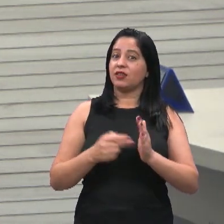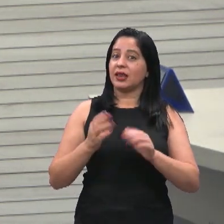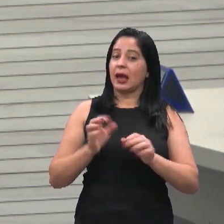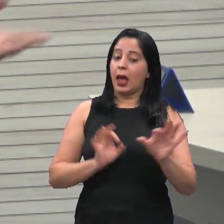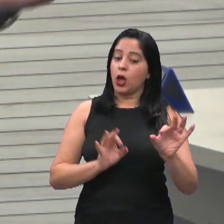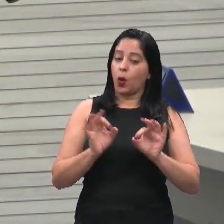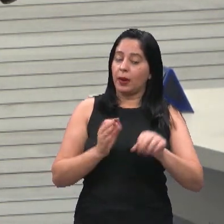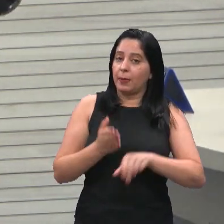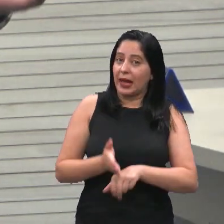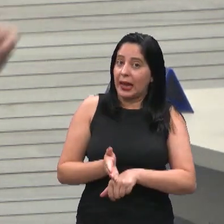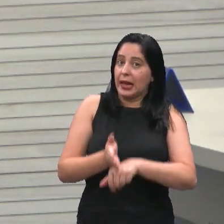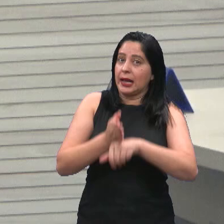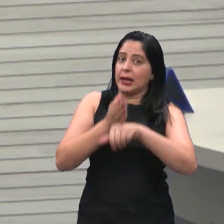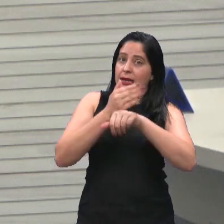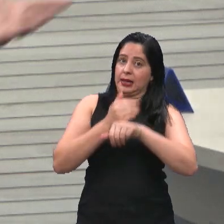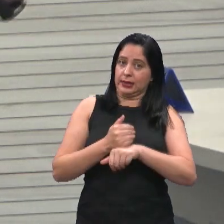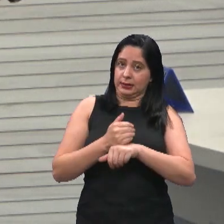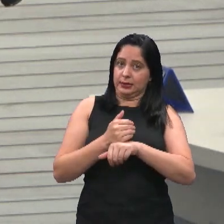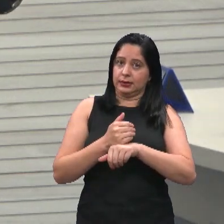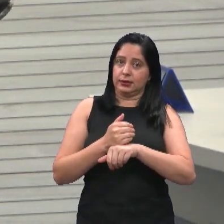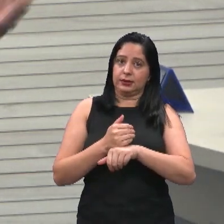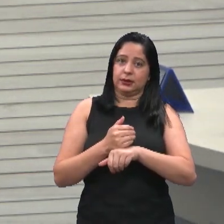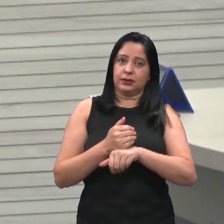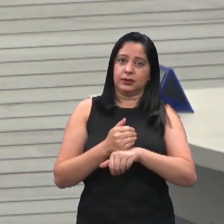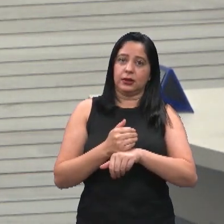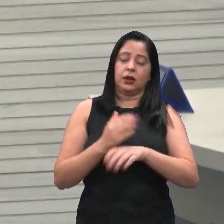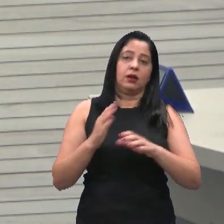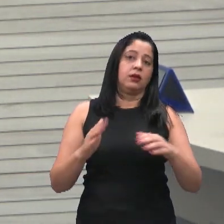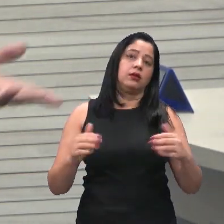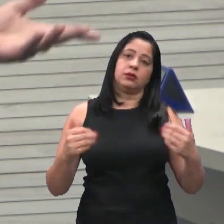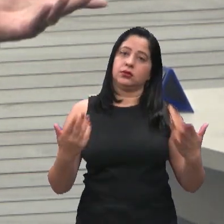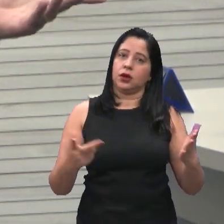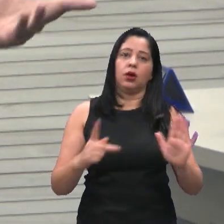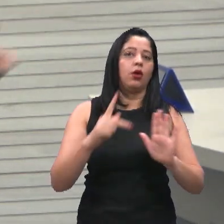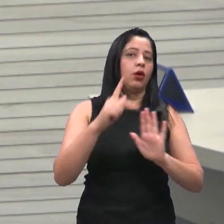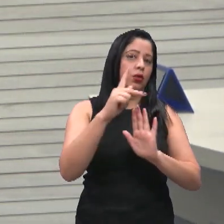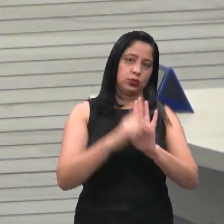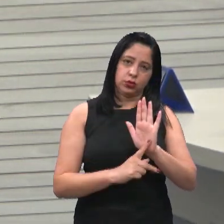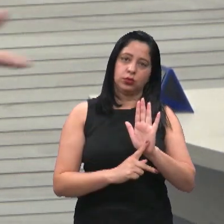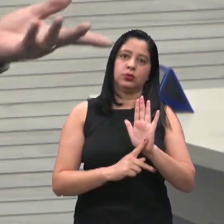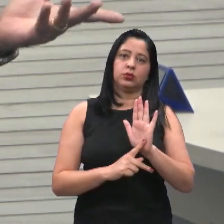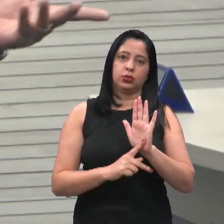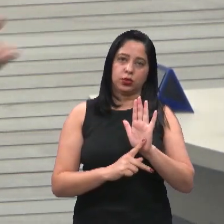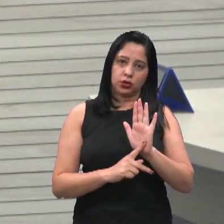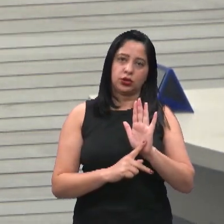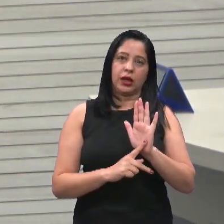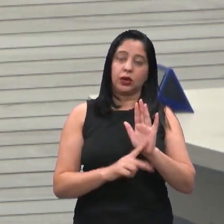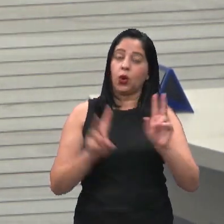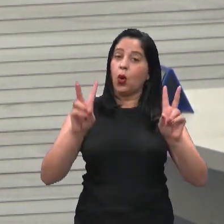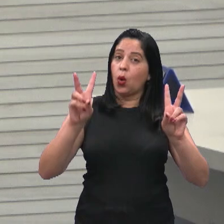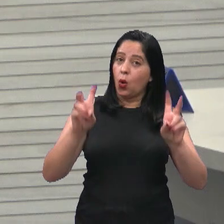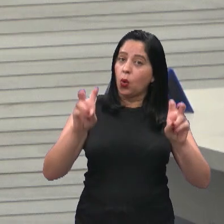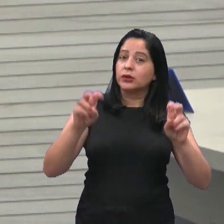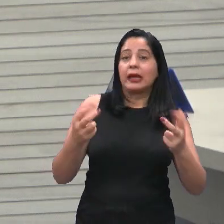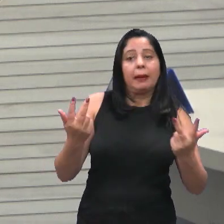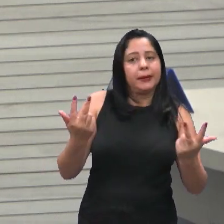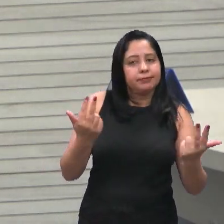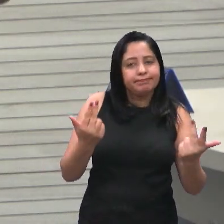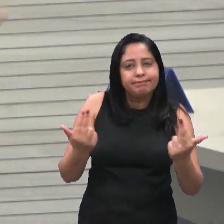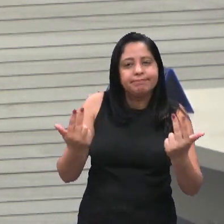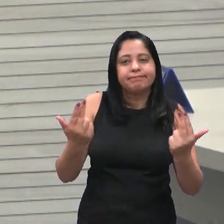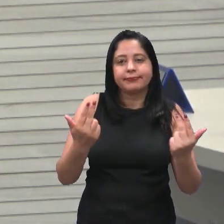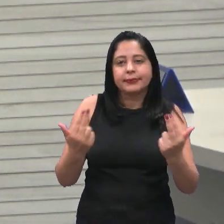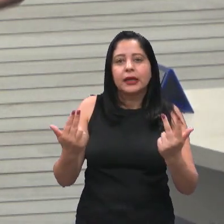projeto de Vossa Excelência. E os projetos, eles tratam muito parecido do mesmo tema. Eu acho